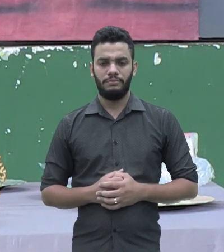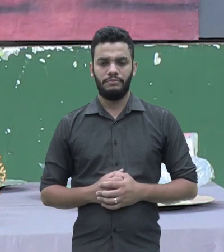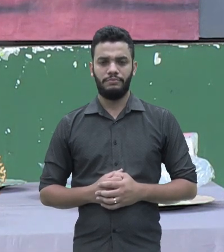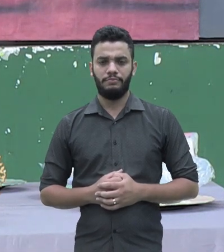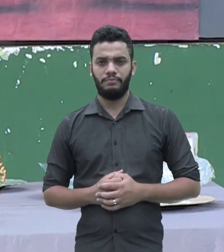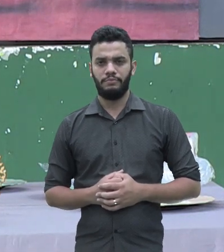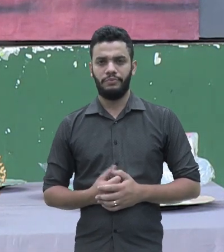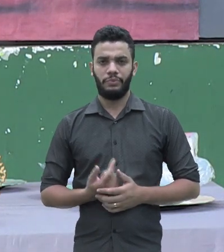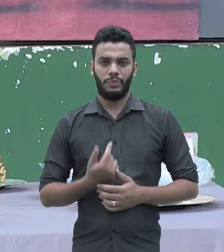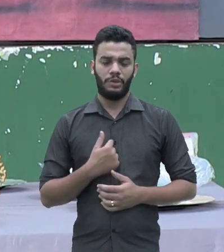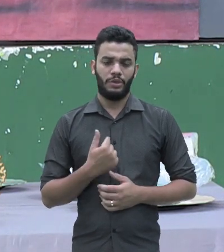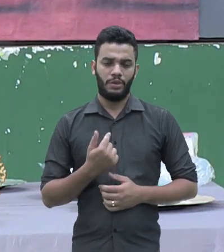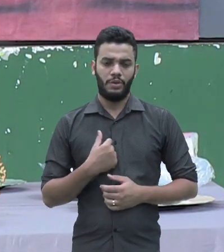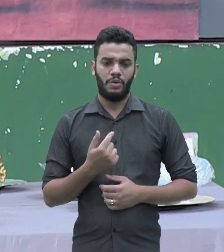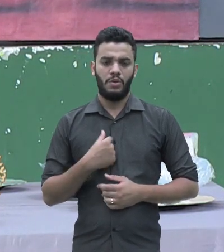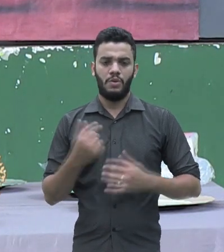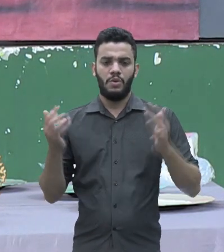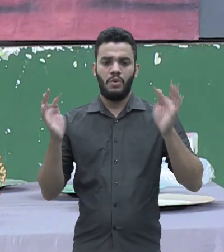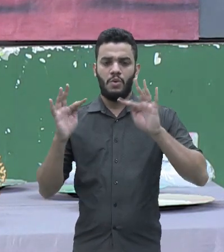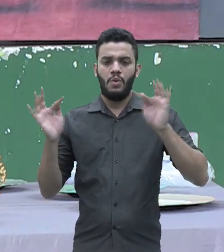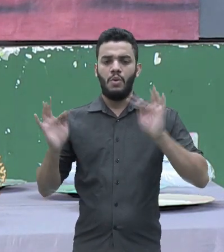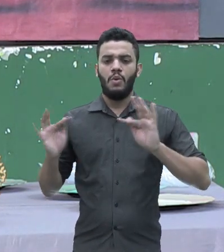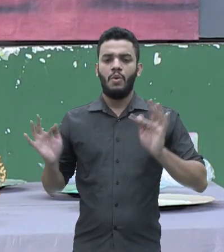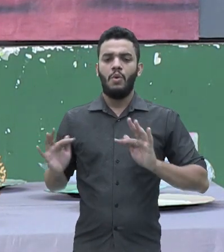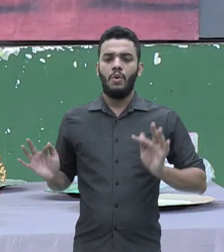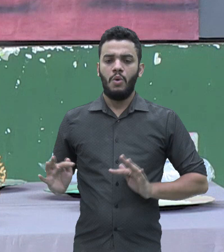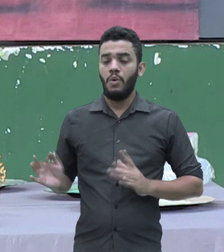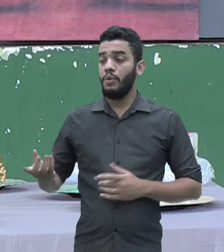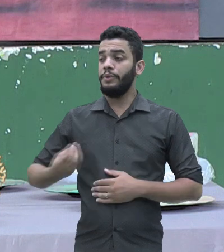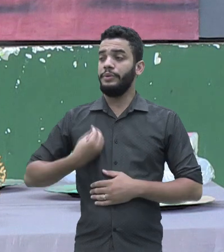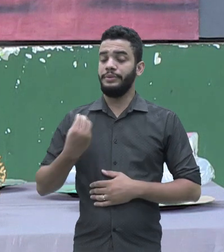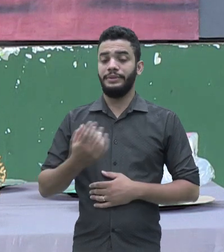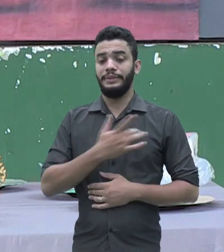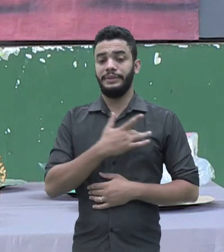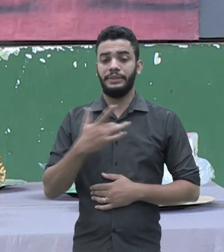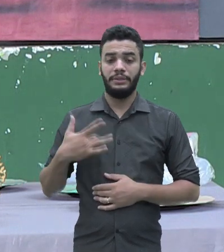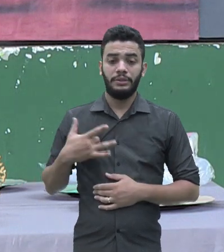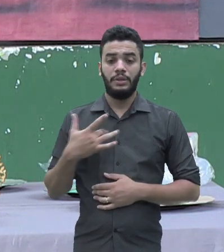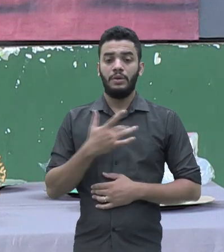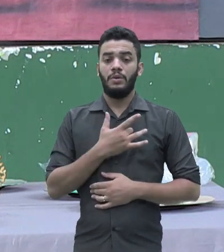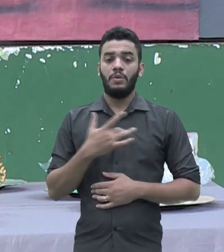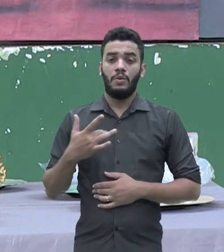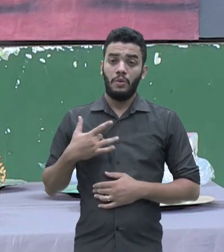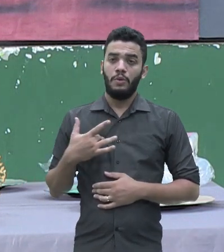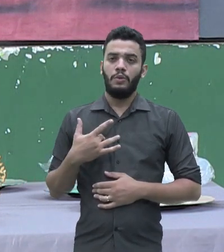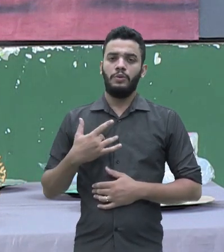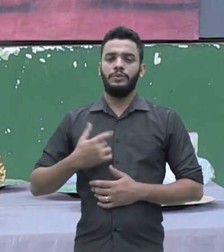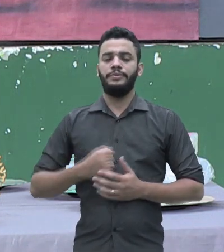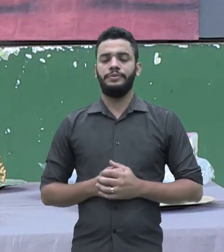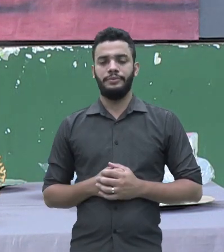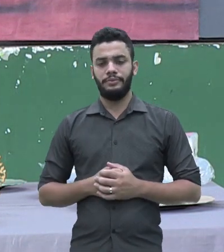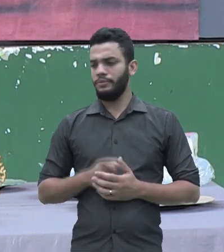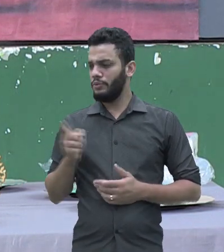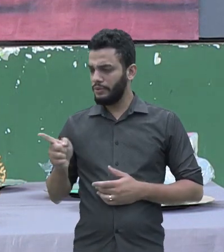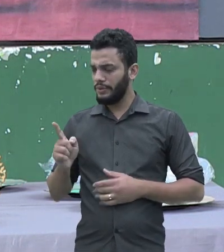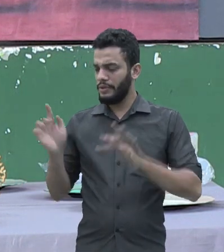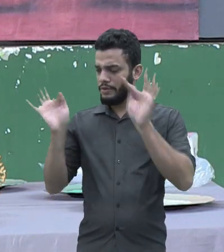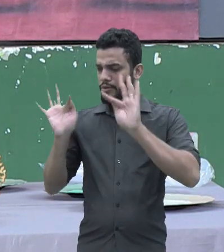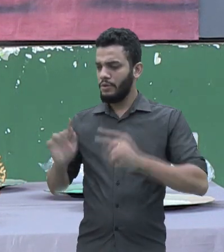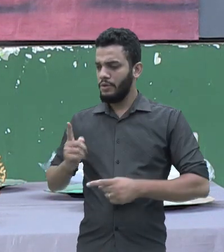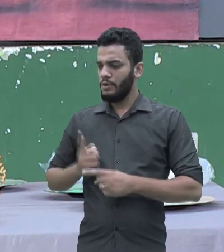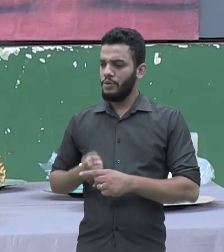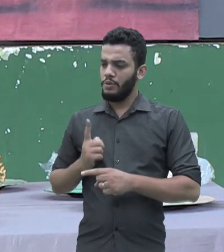Arthur. What are you thankful for? Vira pra frente que a TV quer te filmar. What are you thankful for? I'm